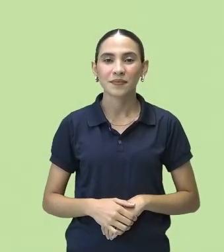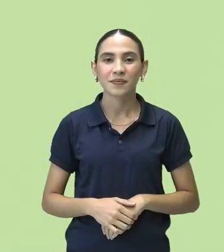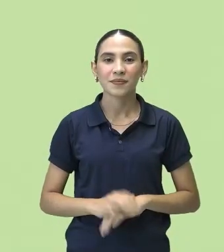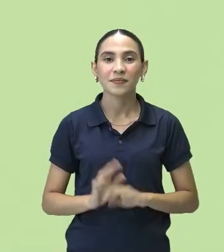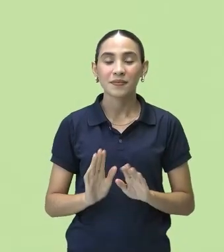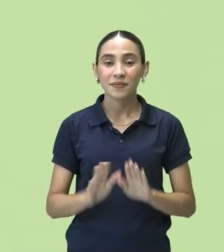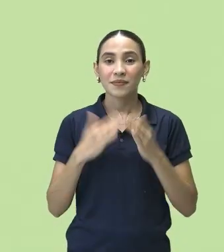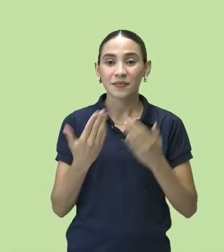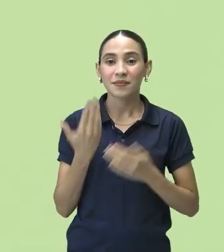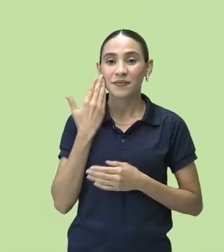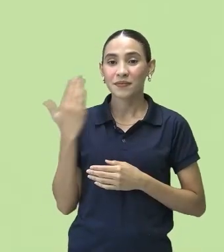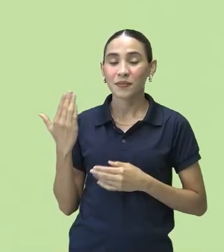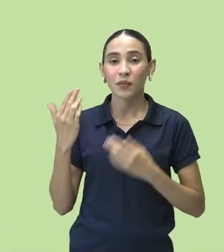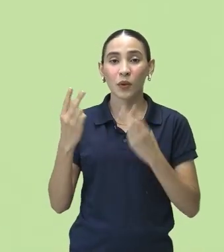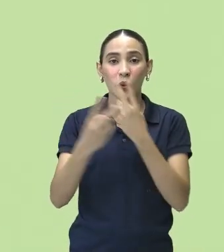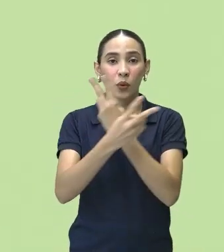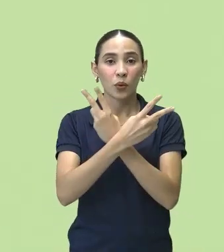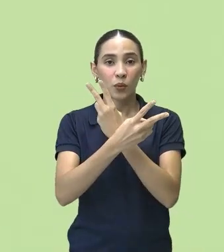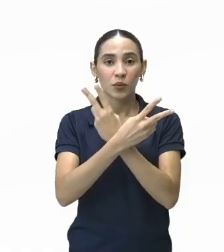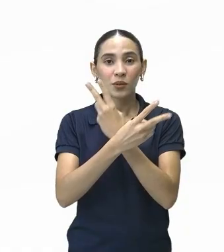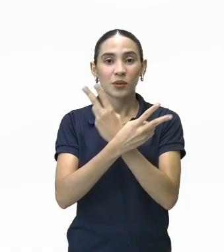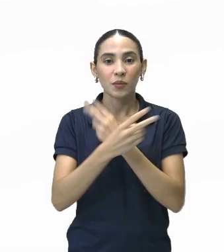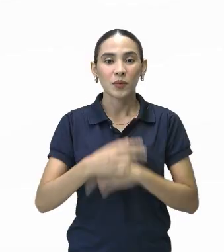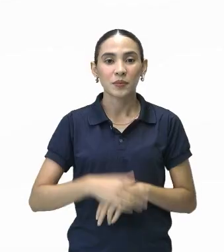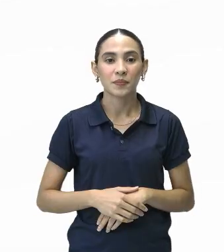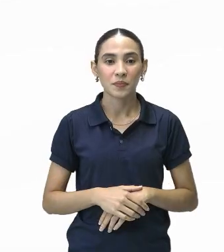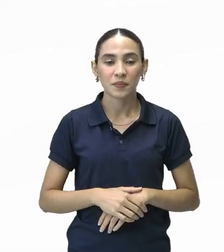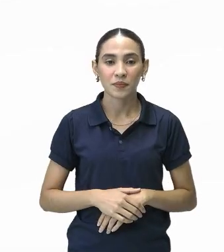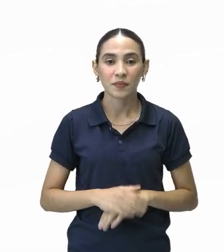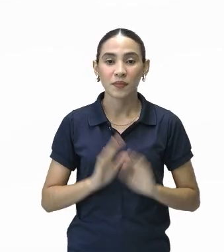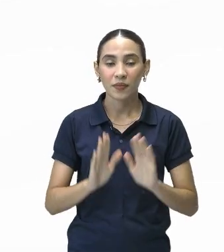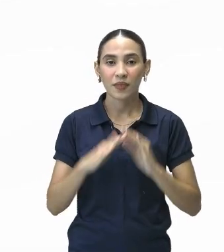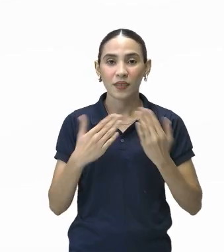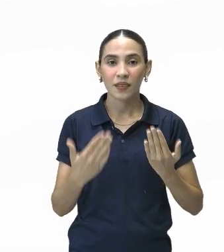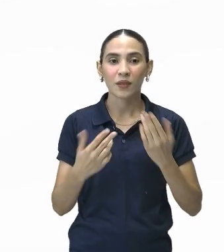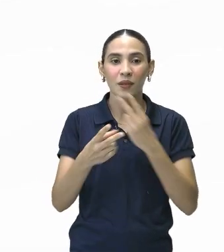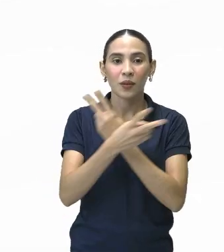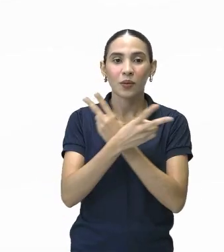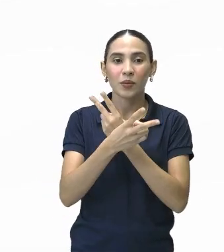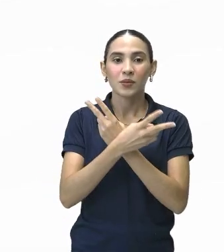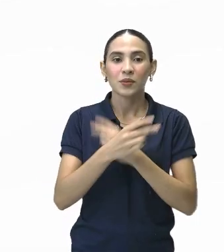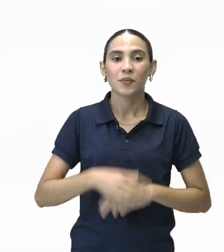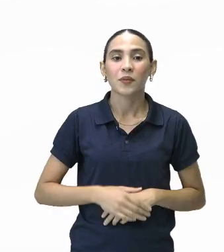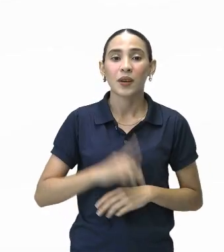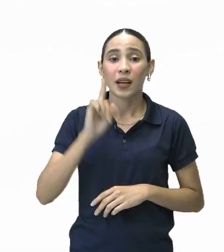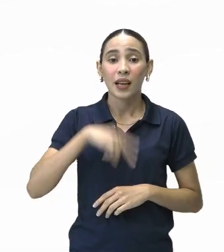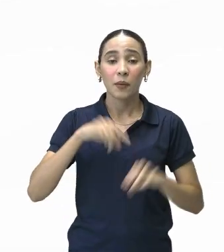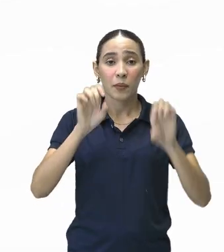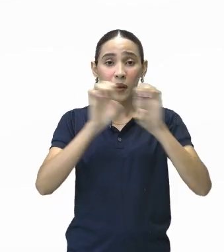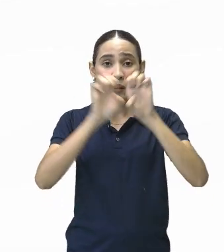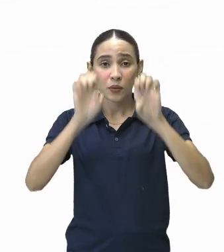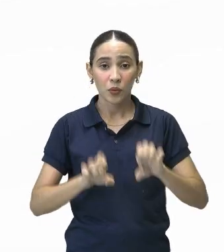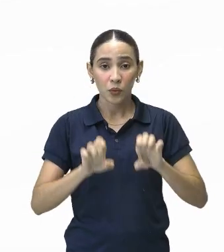Vamos falar do cromossomo. Então, o cromossomo, ele é uma